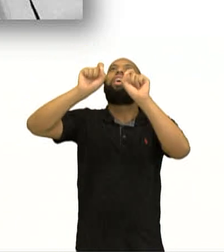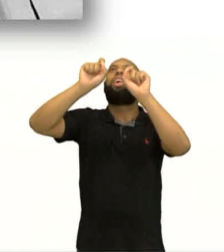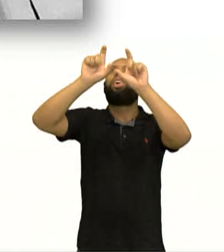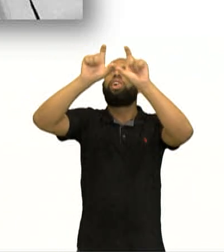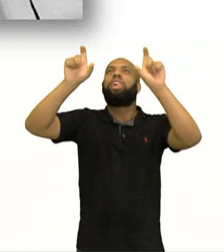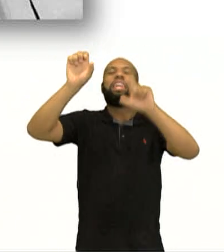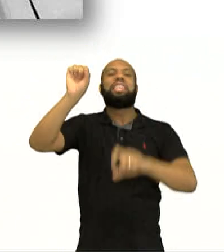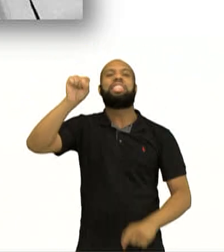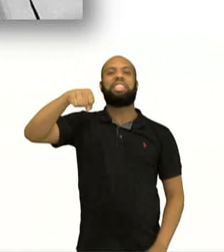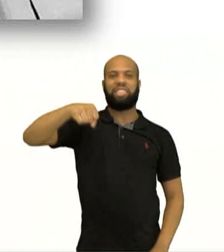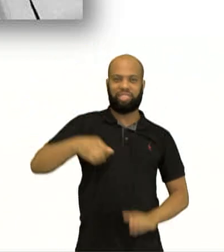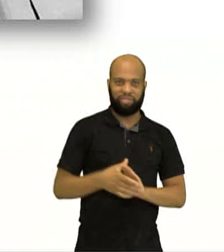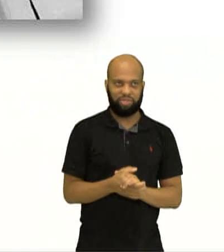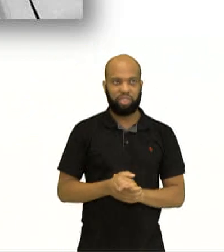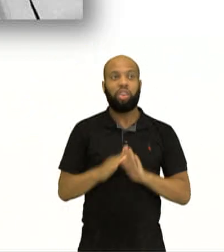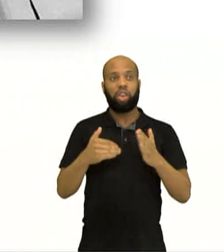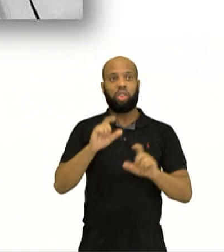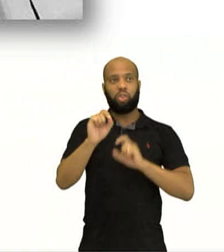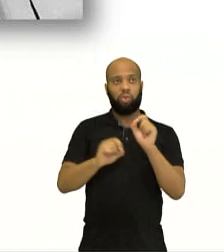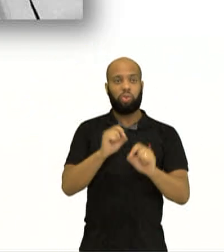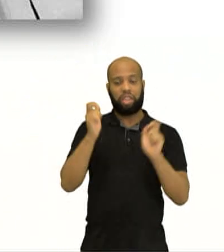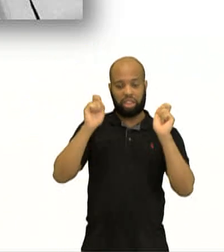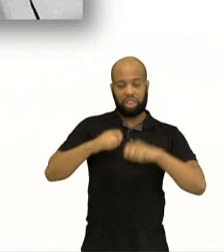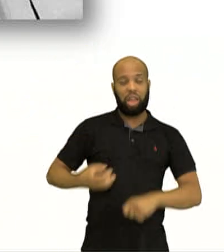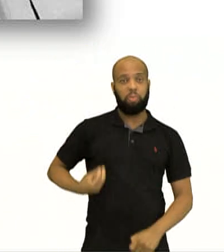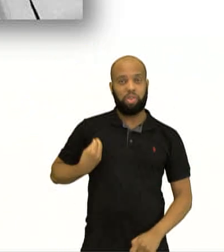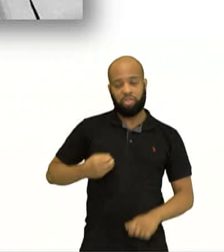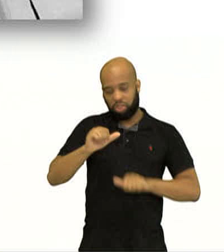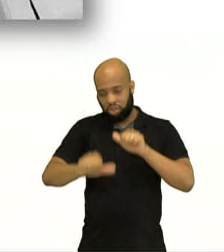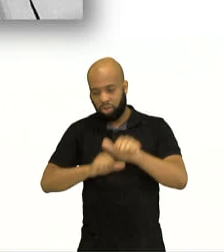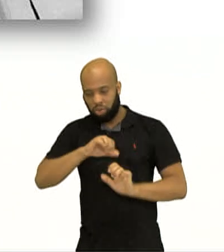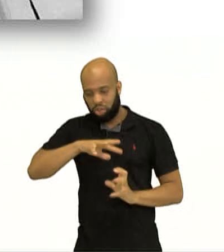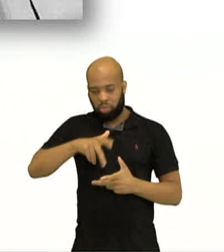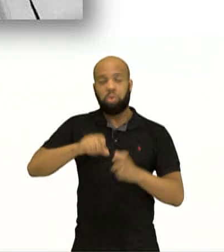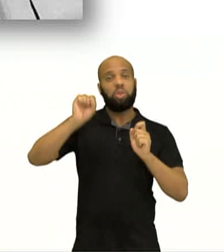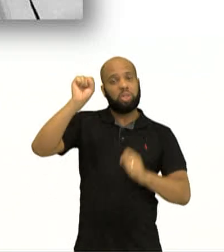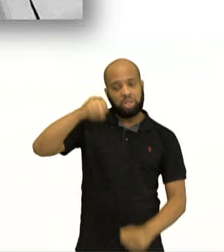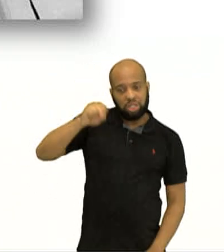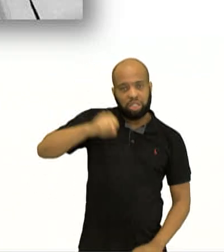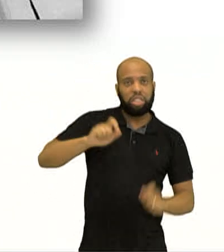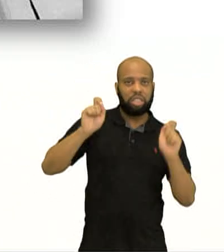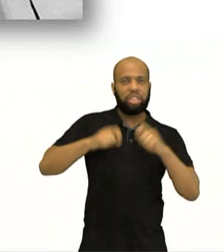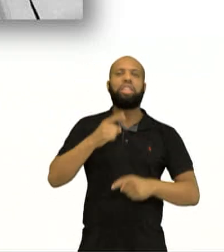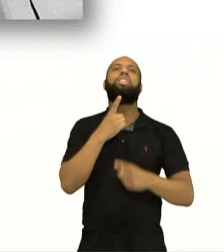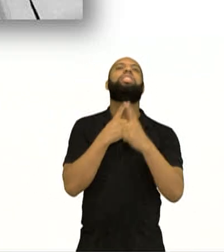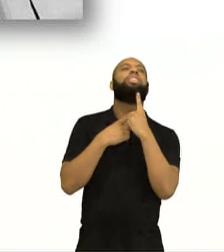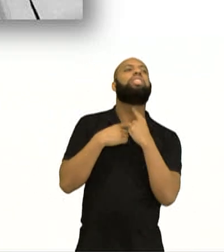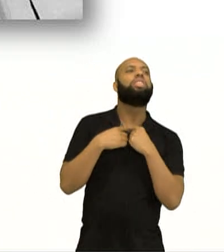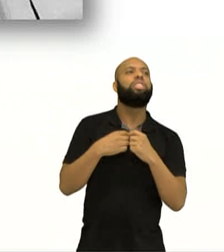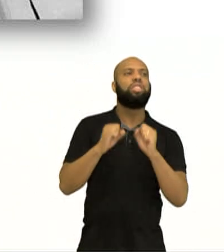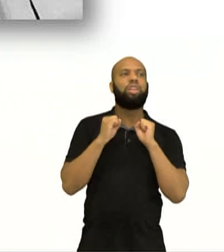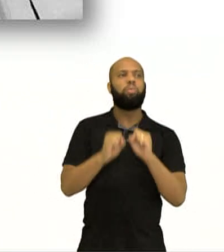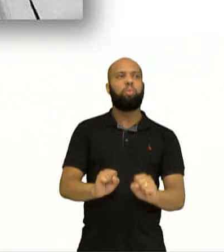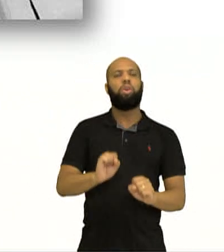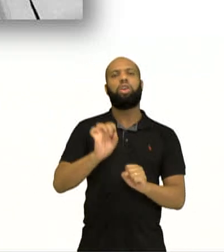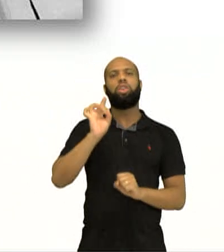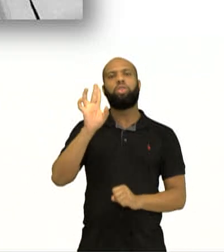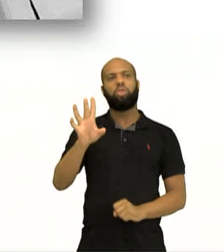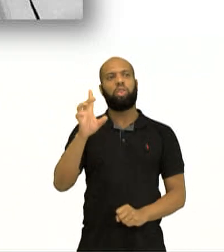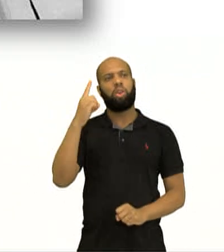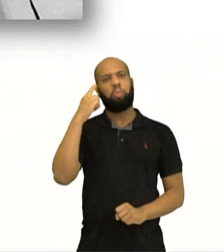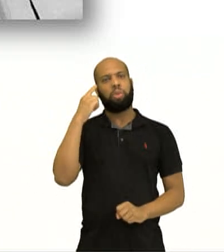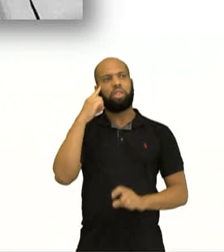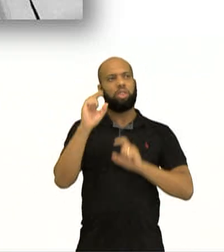um apelo bonito à nossa capacidade de viver e mudar o mundo. Sim, é permitido desejar, basta se dar a pena de